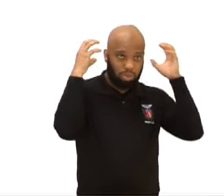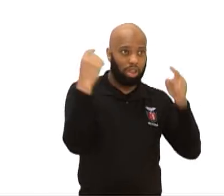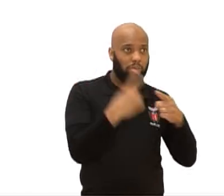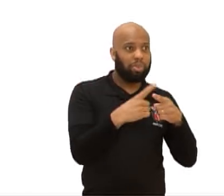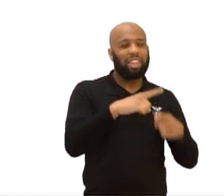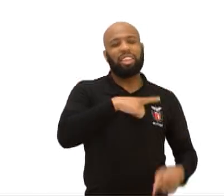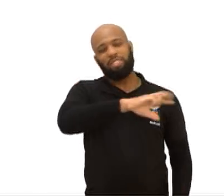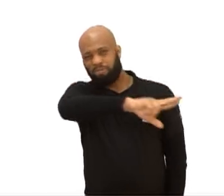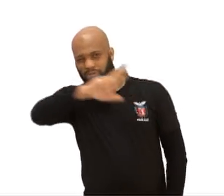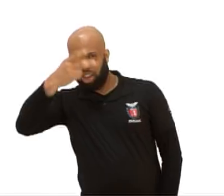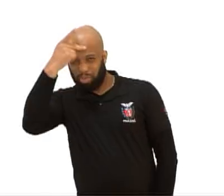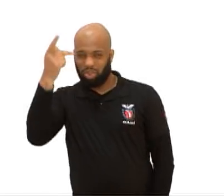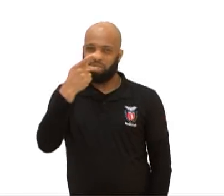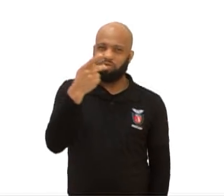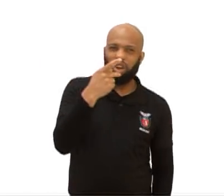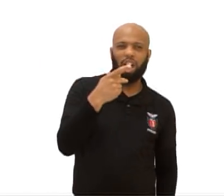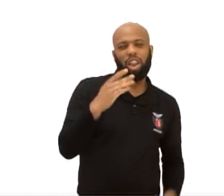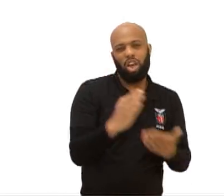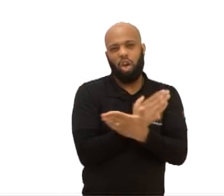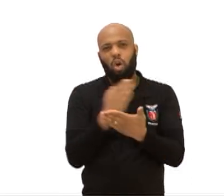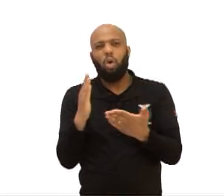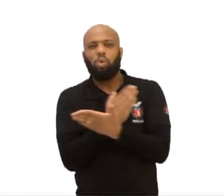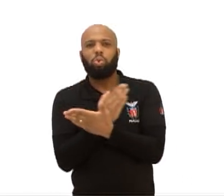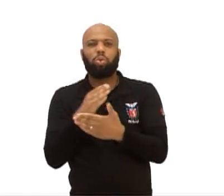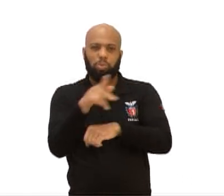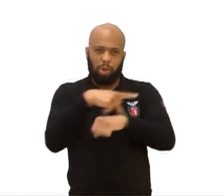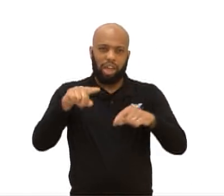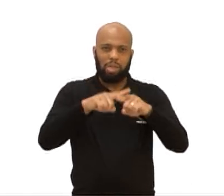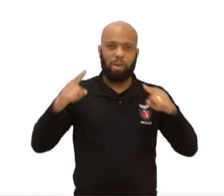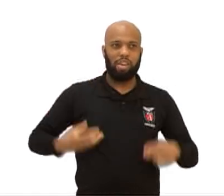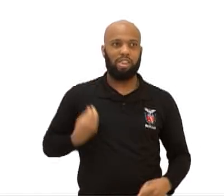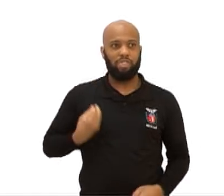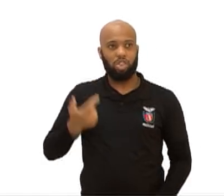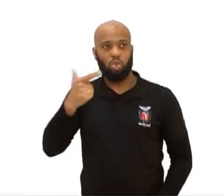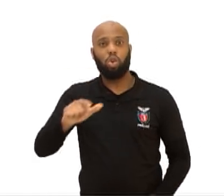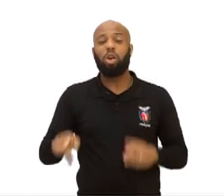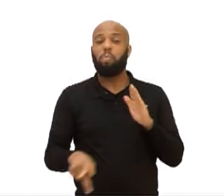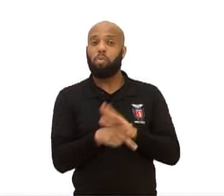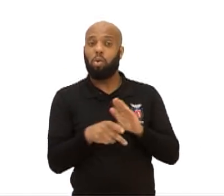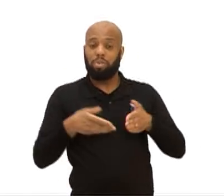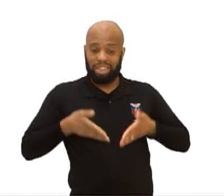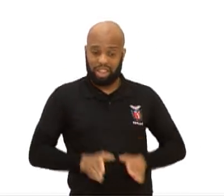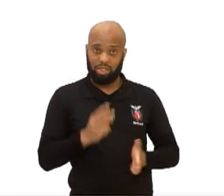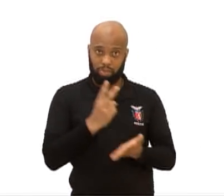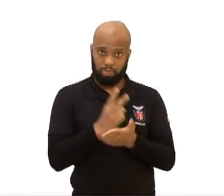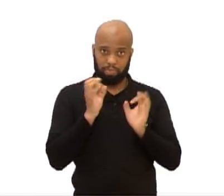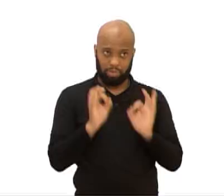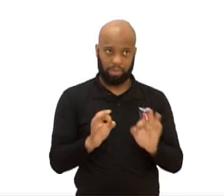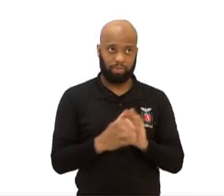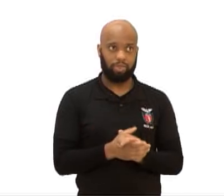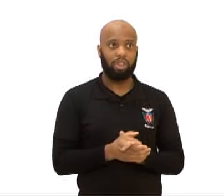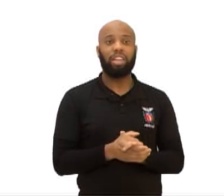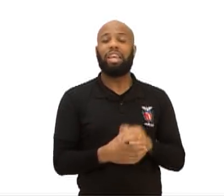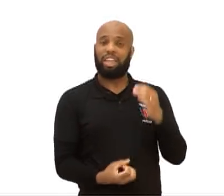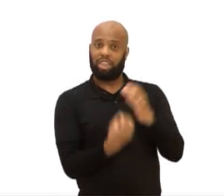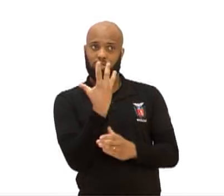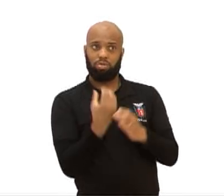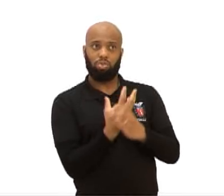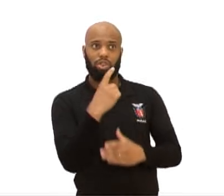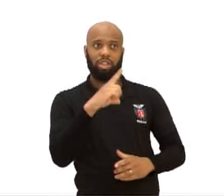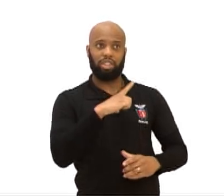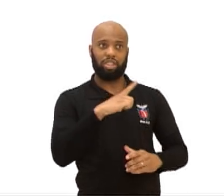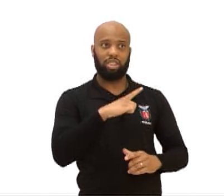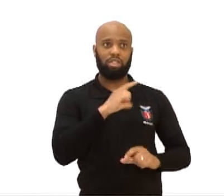vimos que um dos inventores ele era de um país e estava morando no outro. Eu quero os países de origem. dos inventores que são